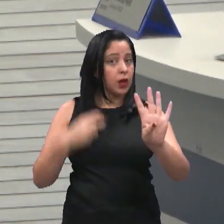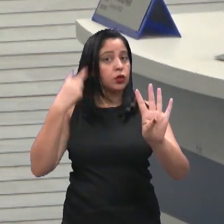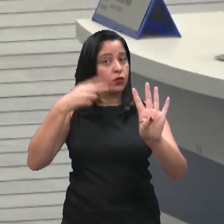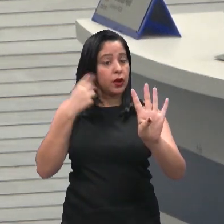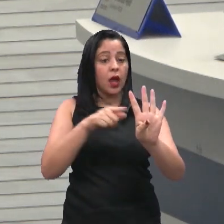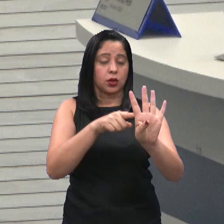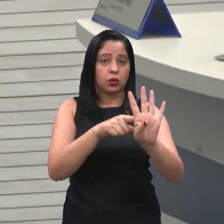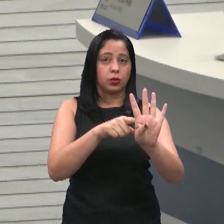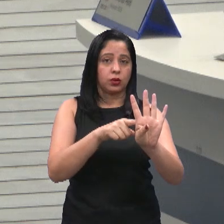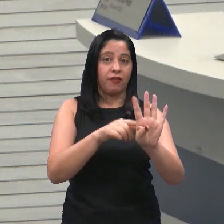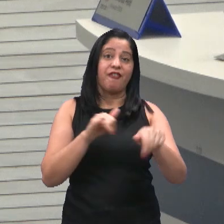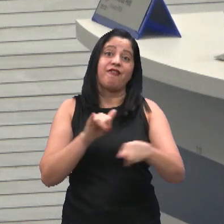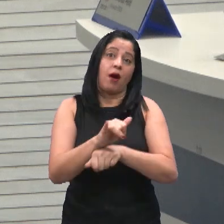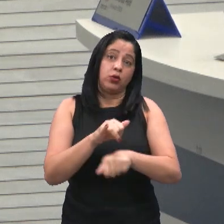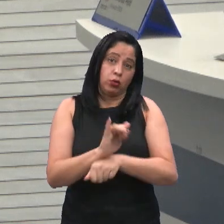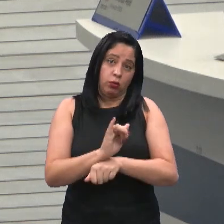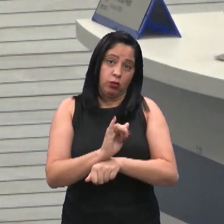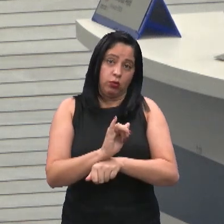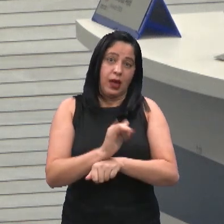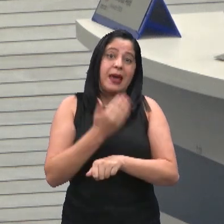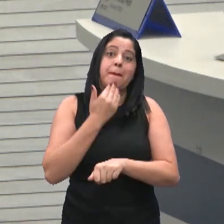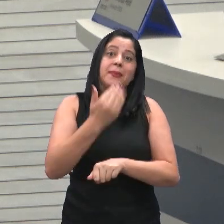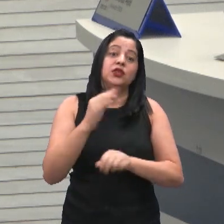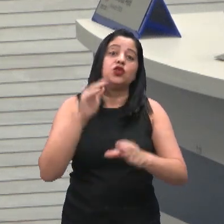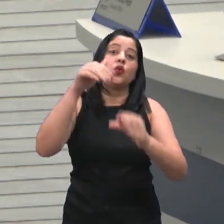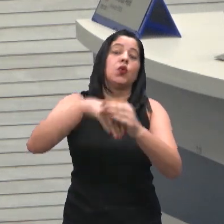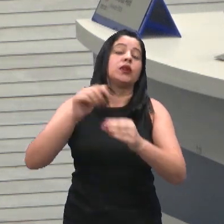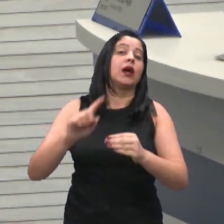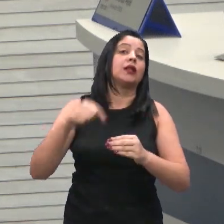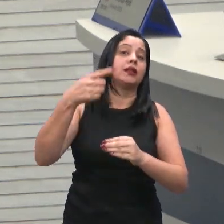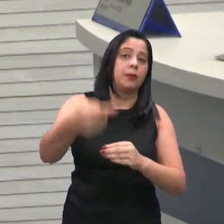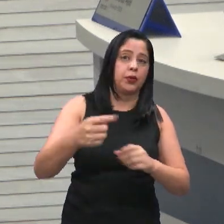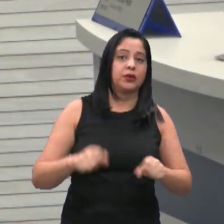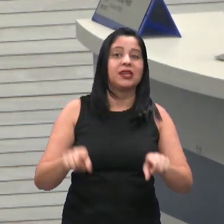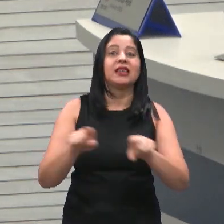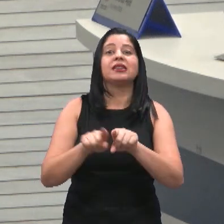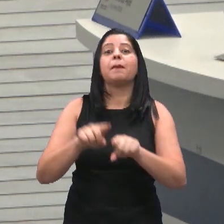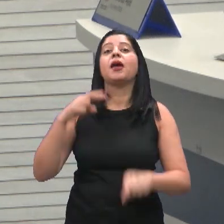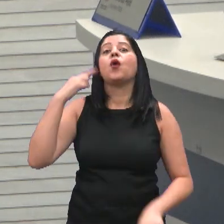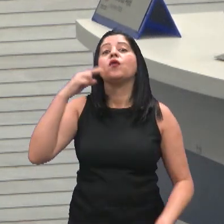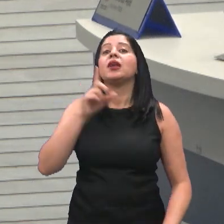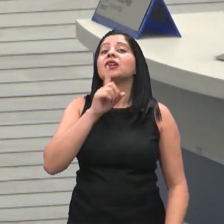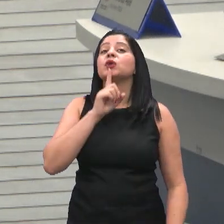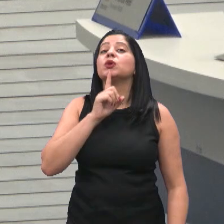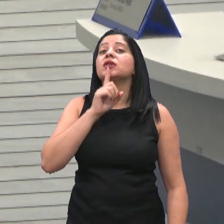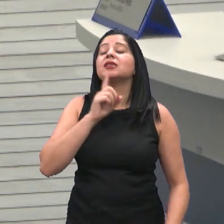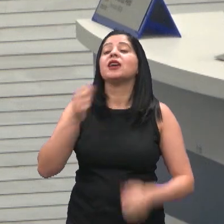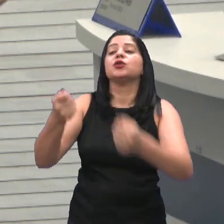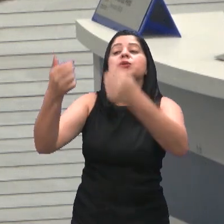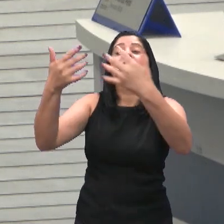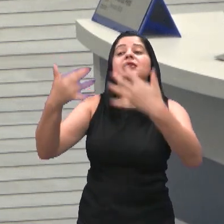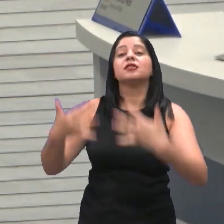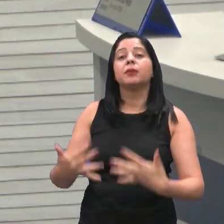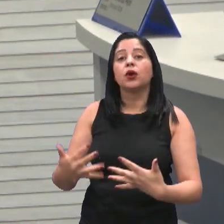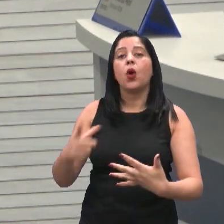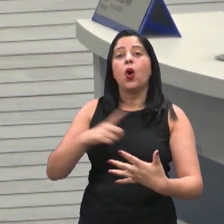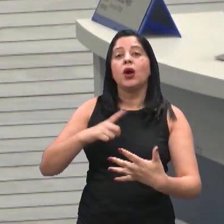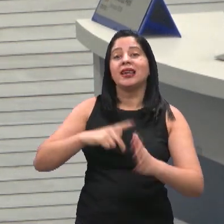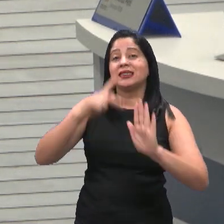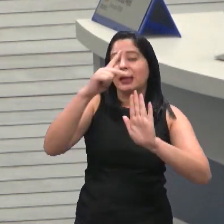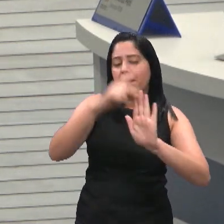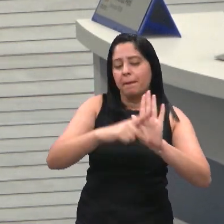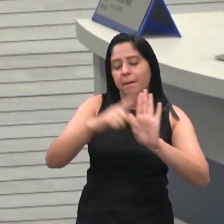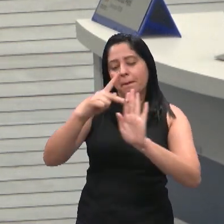E uma outra coisa, foi conversado com o vereador Sérgio, também explicado para eles que tem uma série de projetos que estão sendo